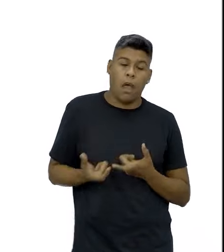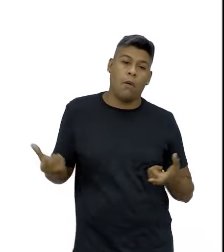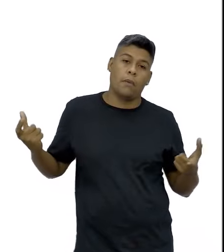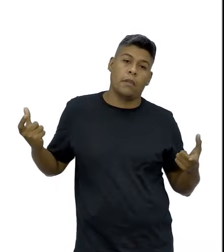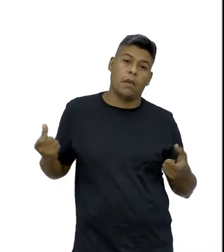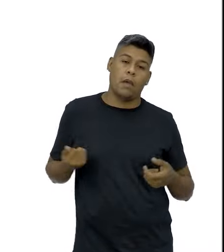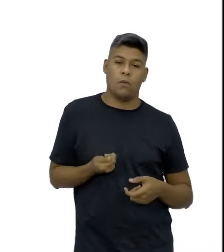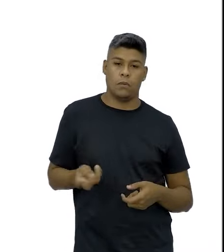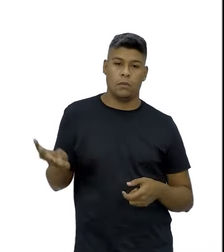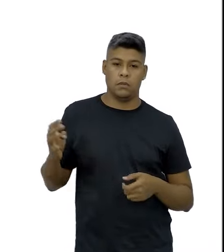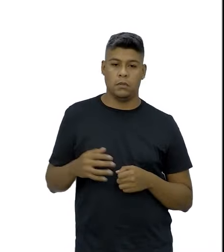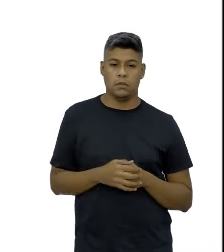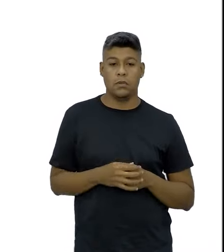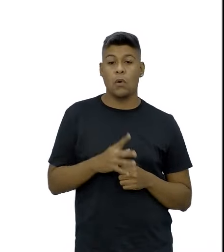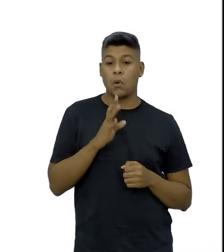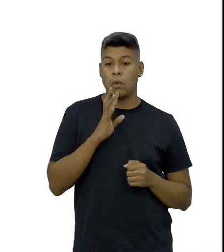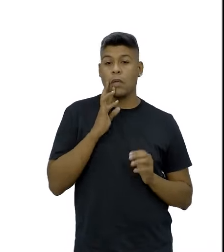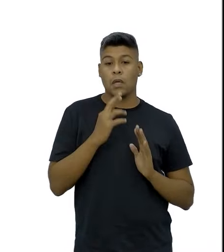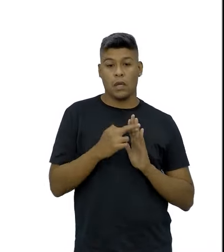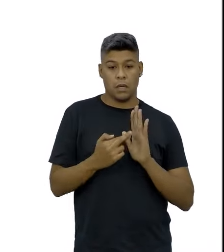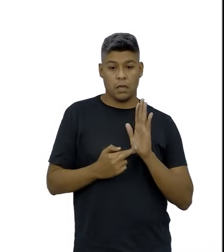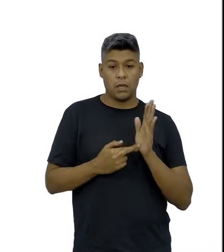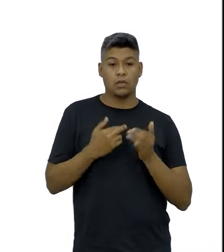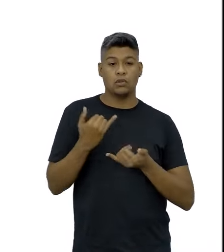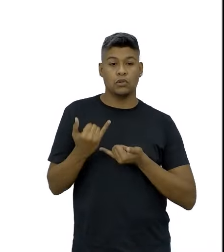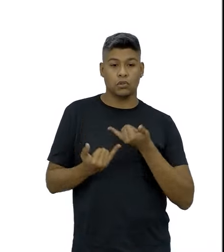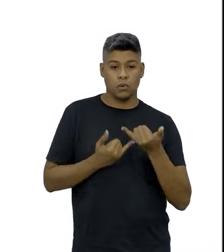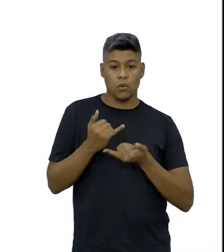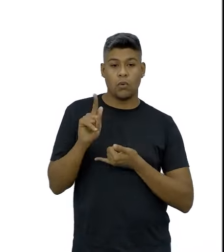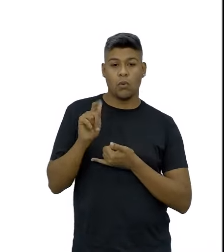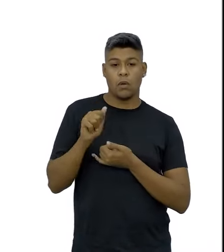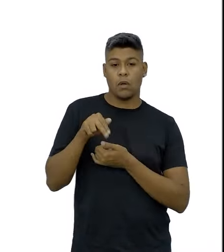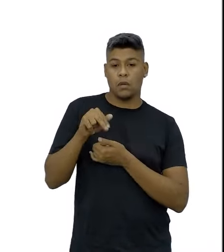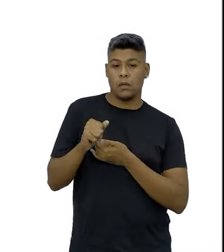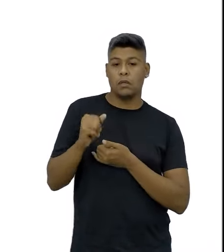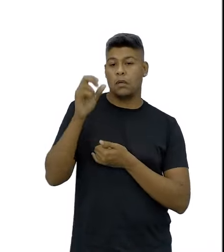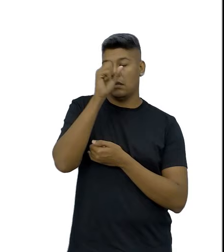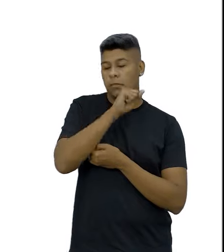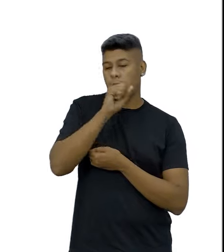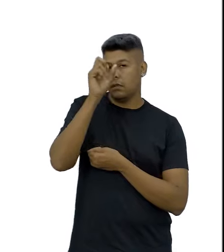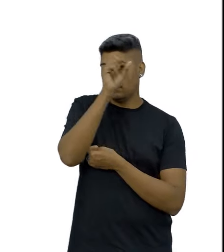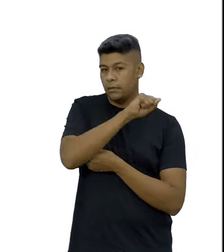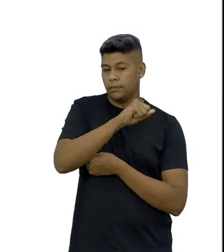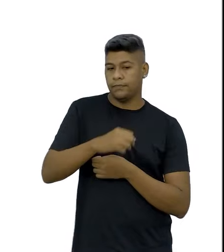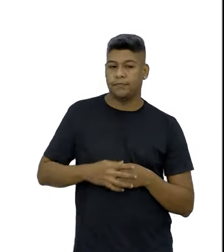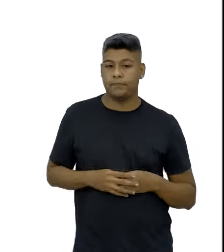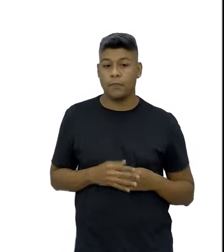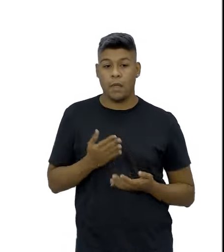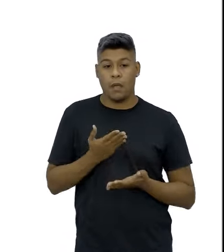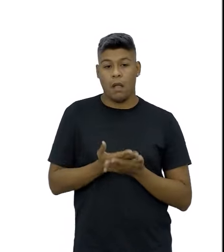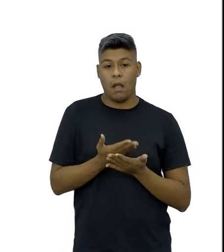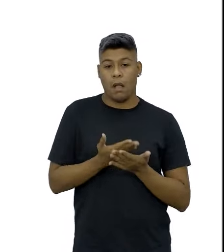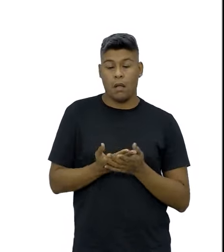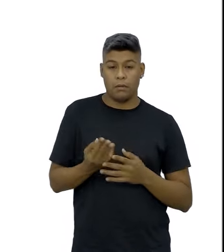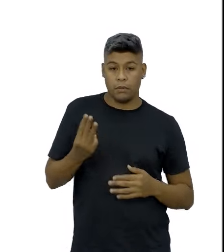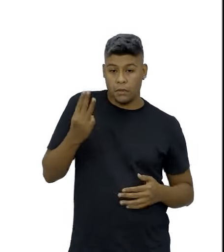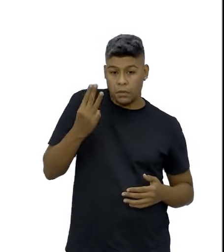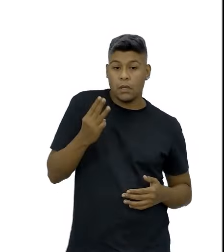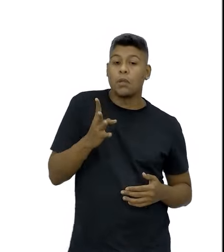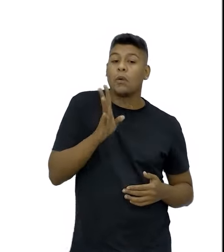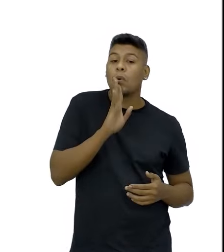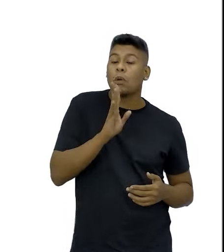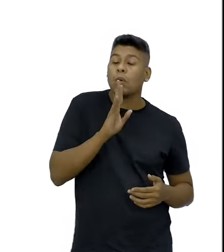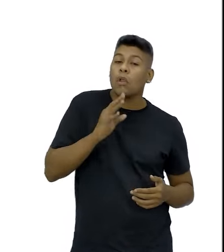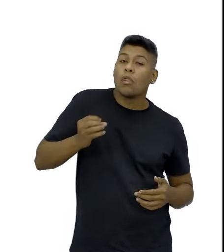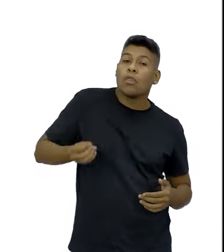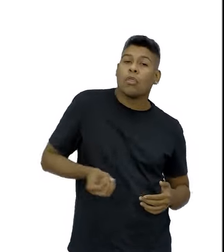eles conhecerão as regras de um jogo de Gana para aprender a brincar com ele. Na aula 3, eles irão